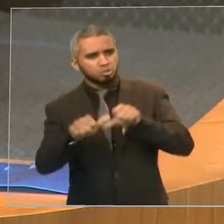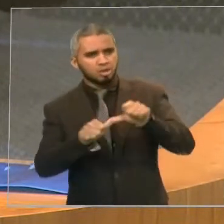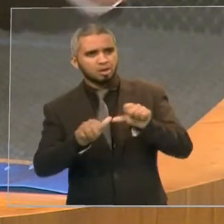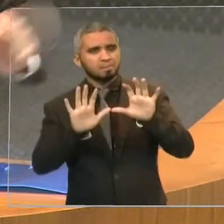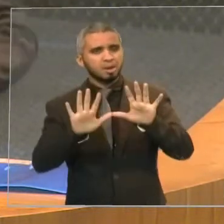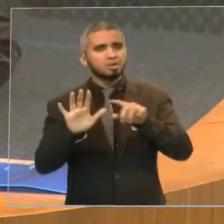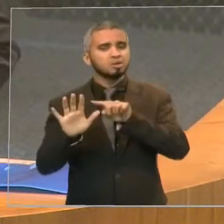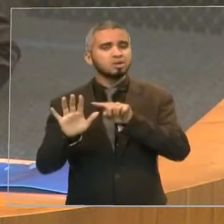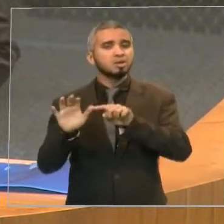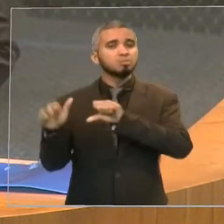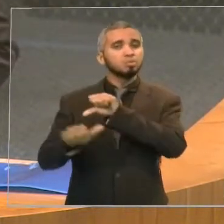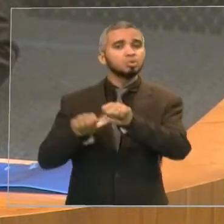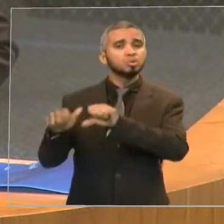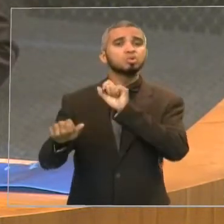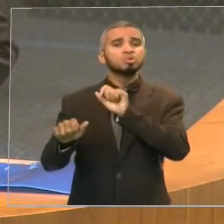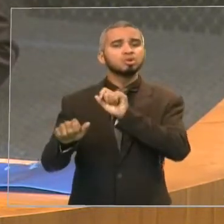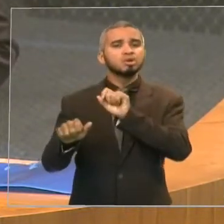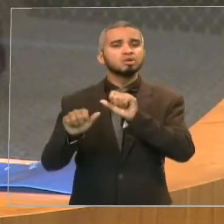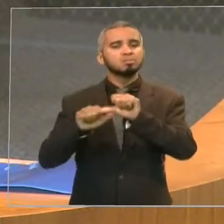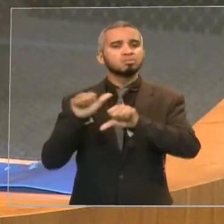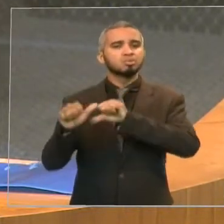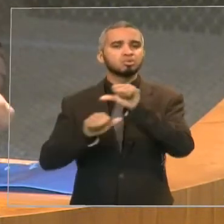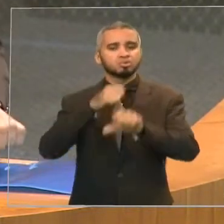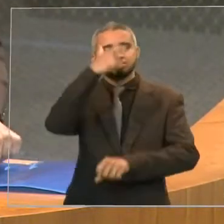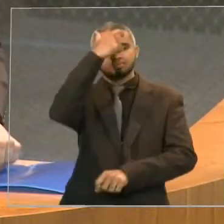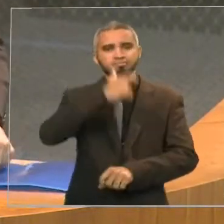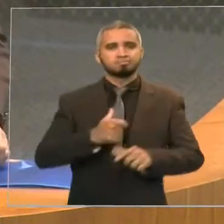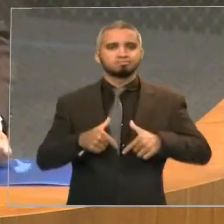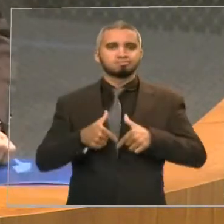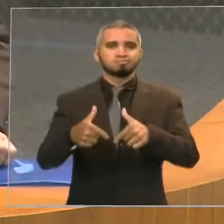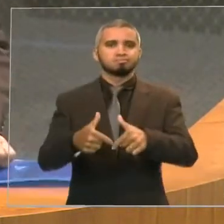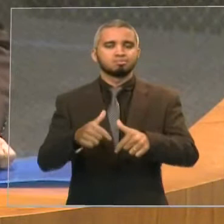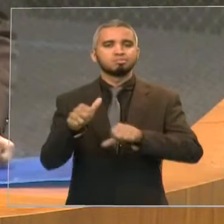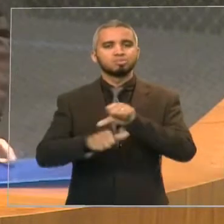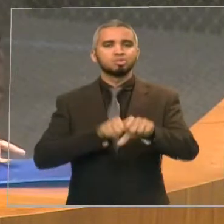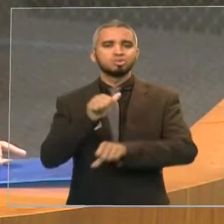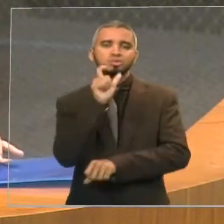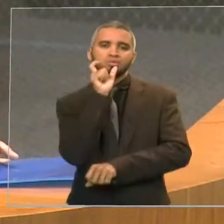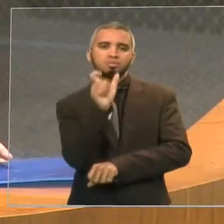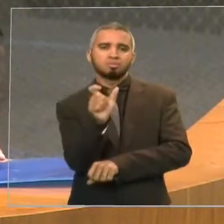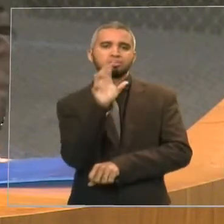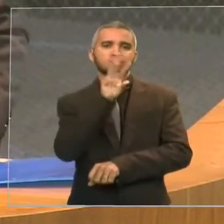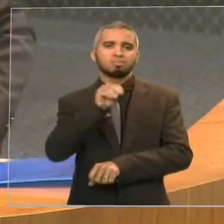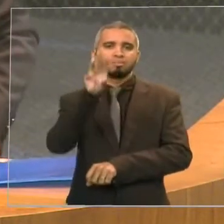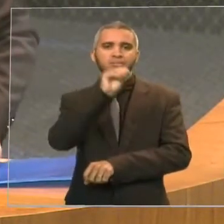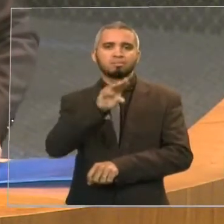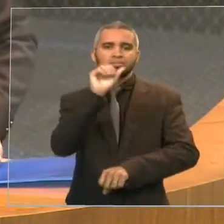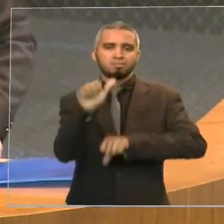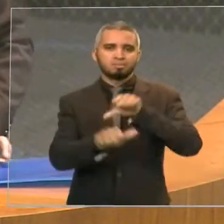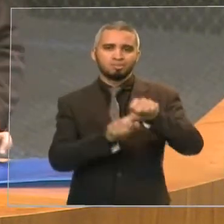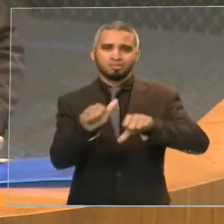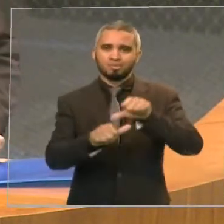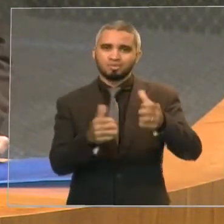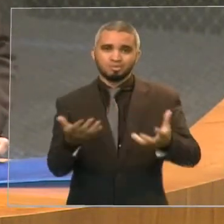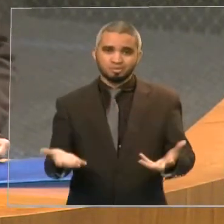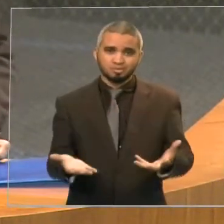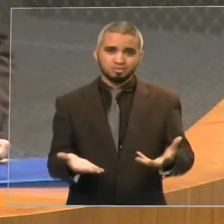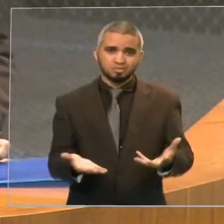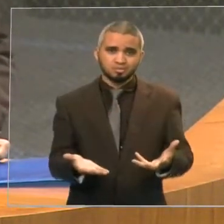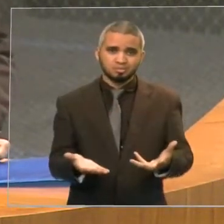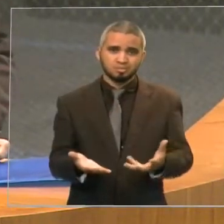mudou as ações. E aí fica o nosso questionamento. Cadê o diálogo do governo do Estado?